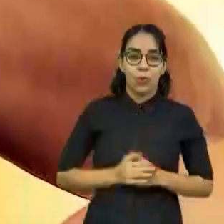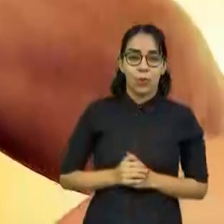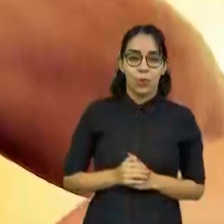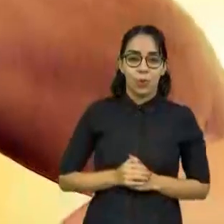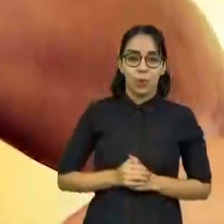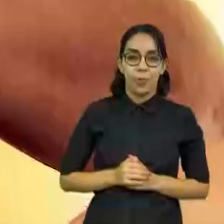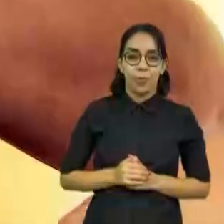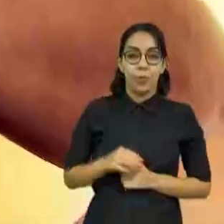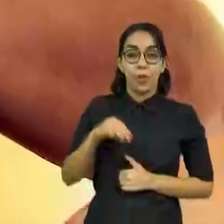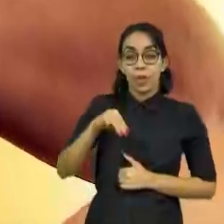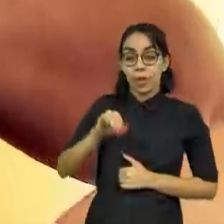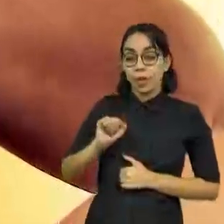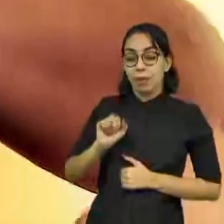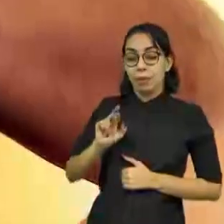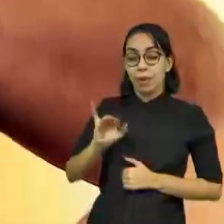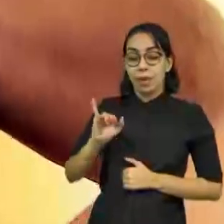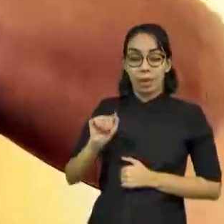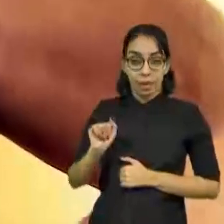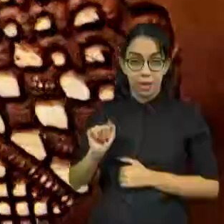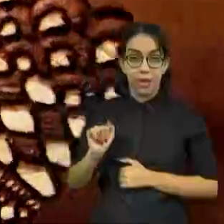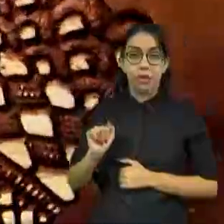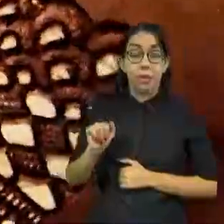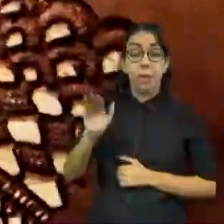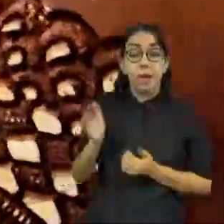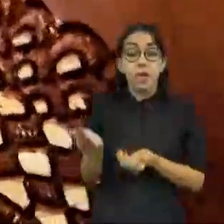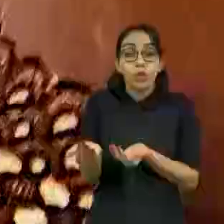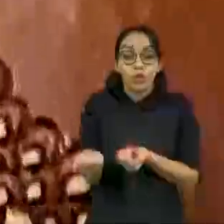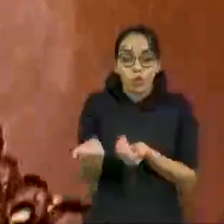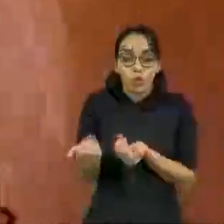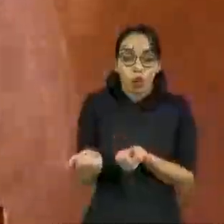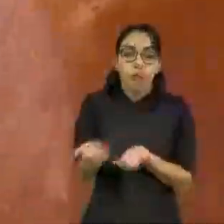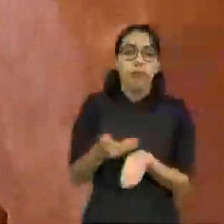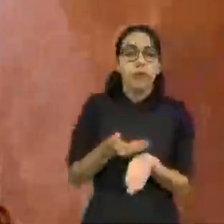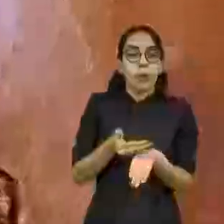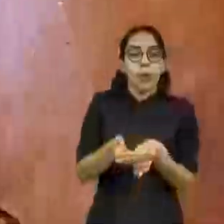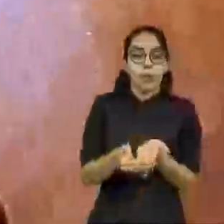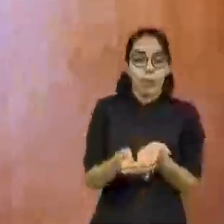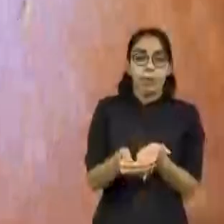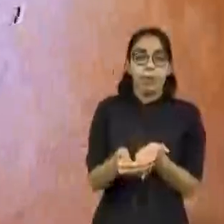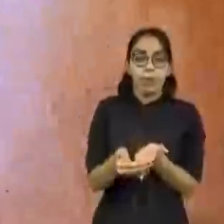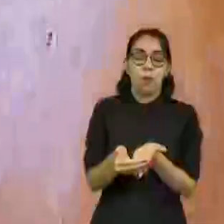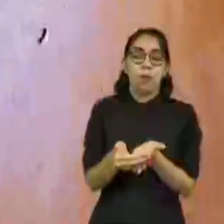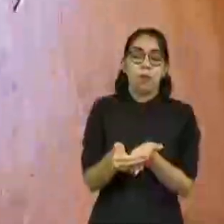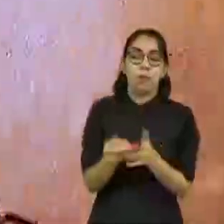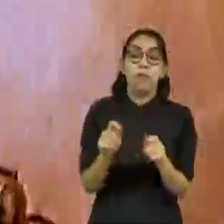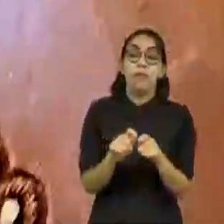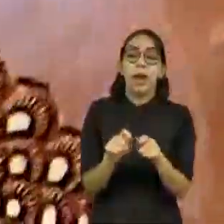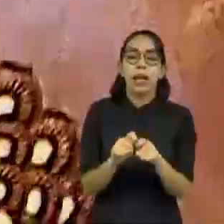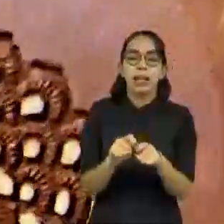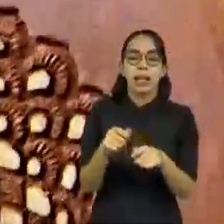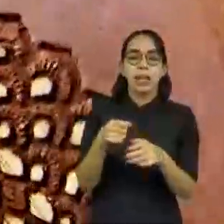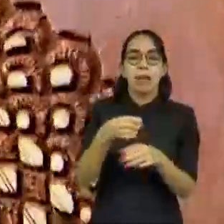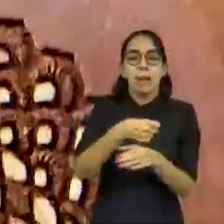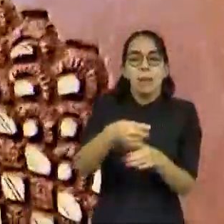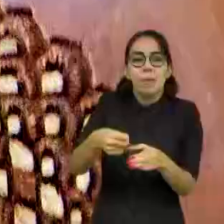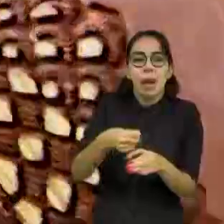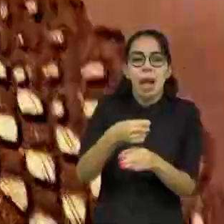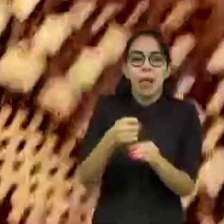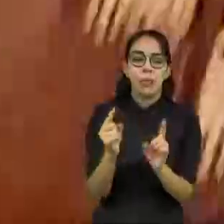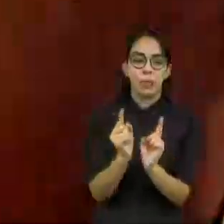Maria Clara é uma das mais jovens do grupo e também começou fazendo miniaturas das peças que a mãe produzia. A